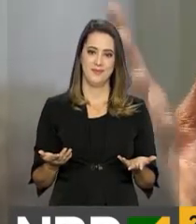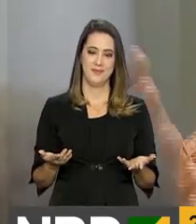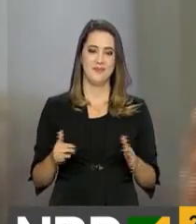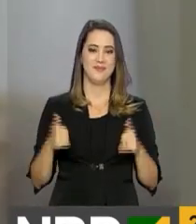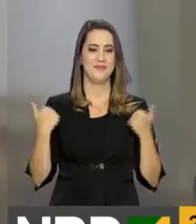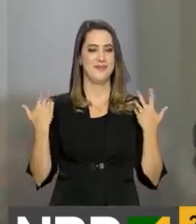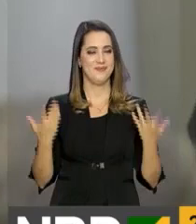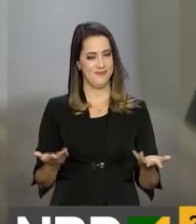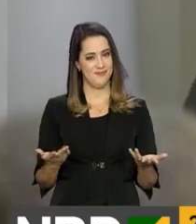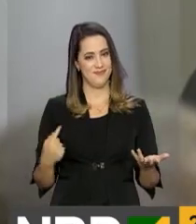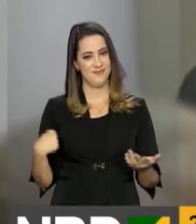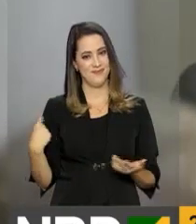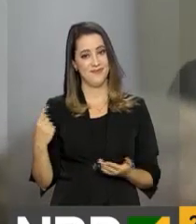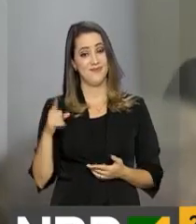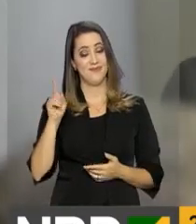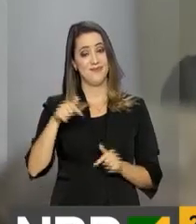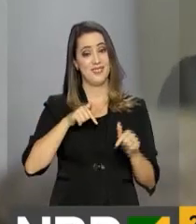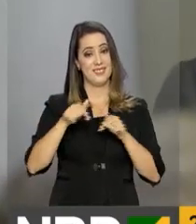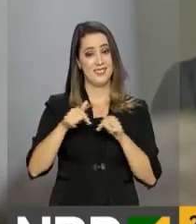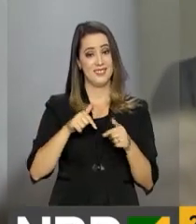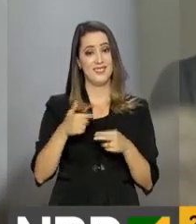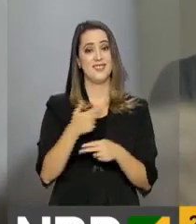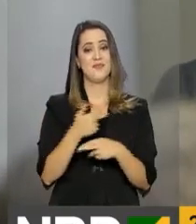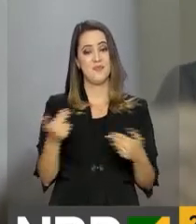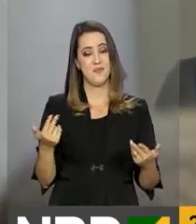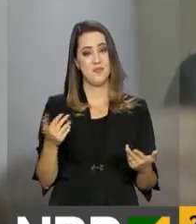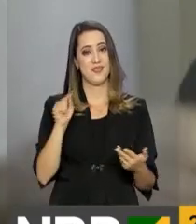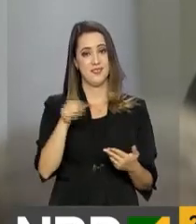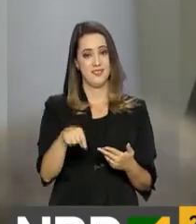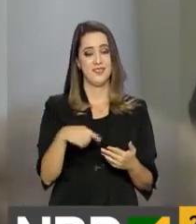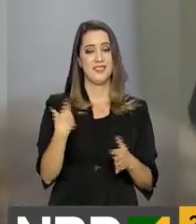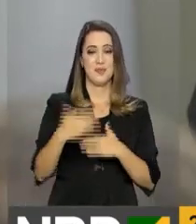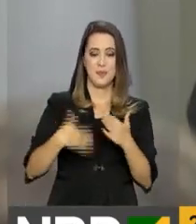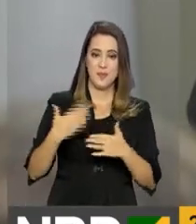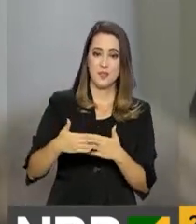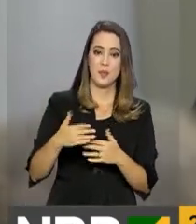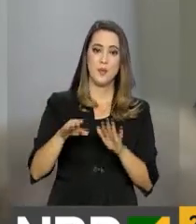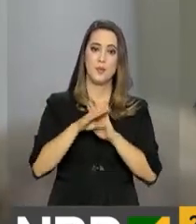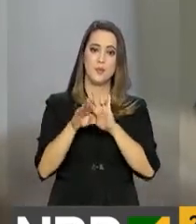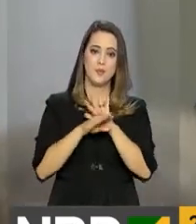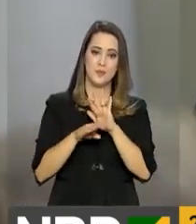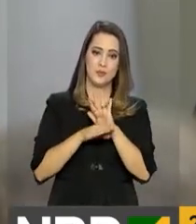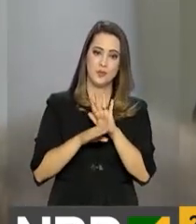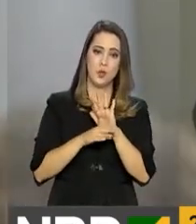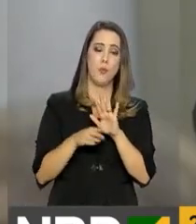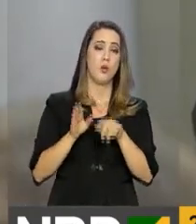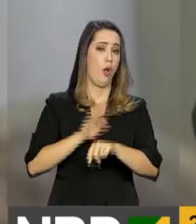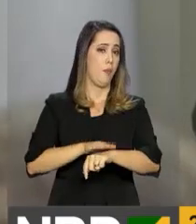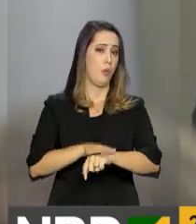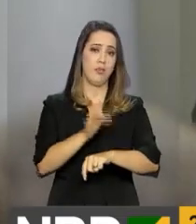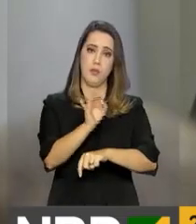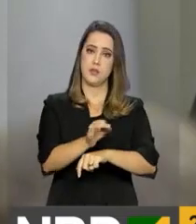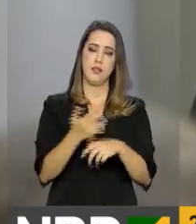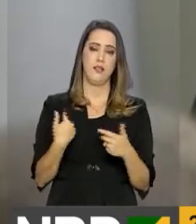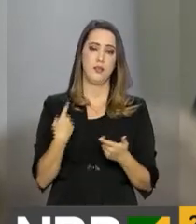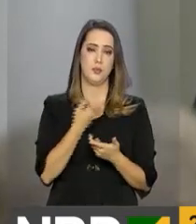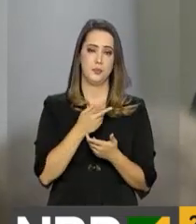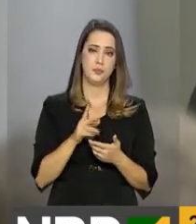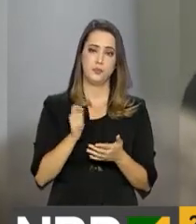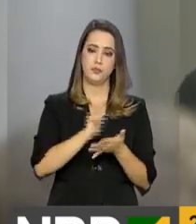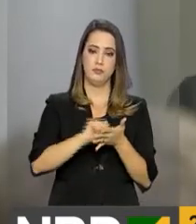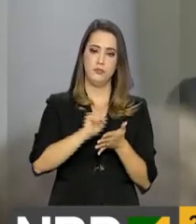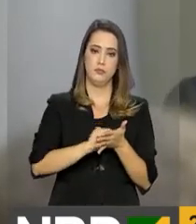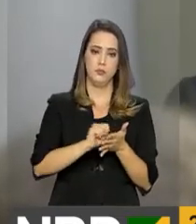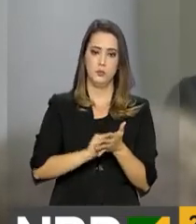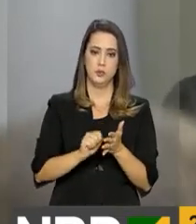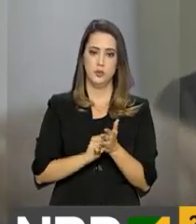Então, é claro que este há de ser um programa passageiro, né? E por isso nós aditamos